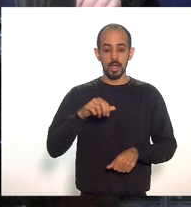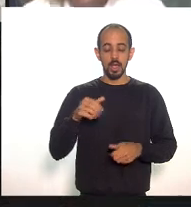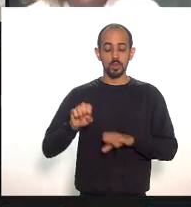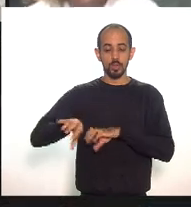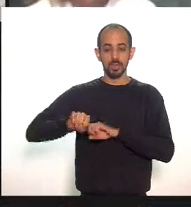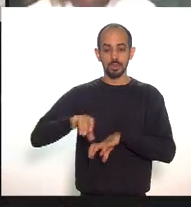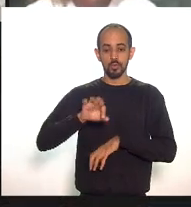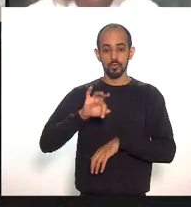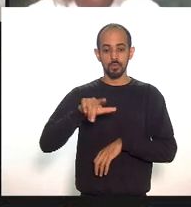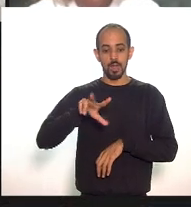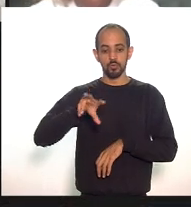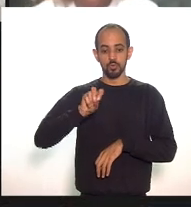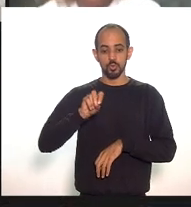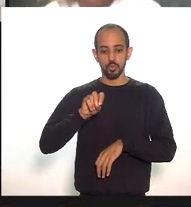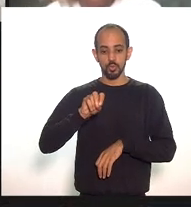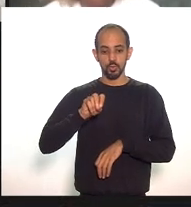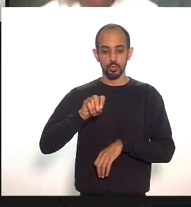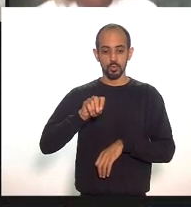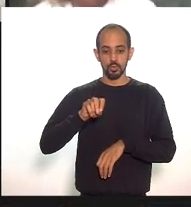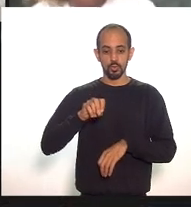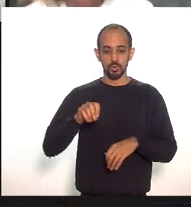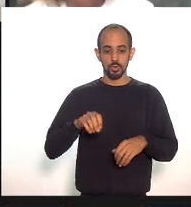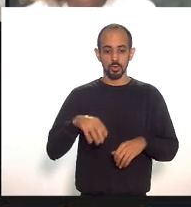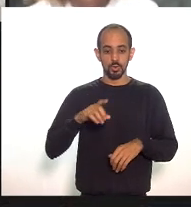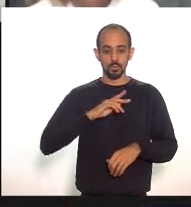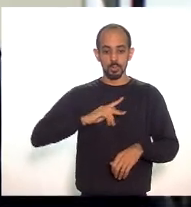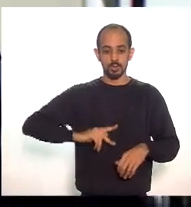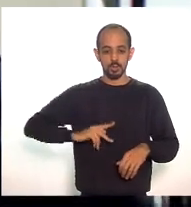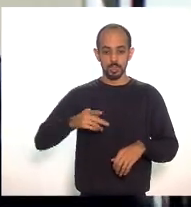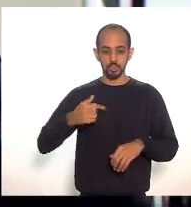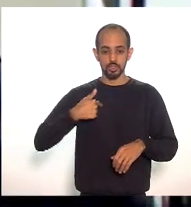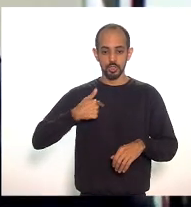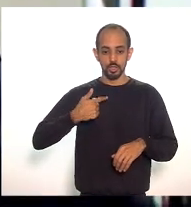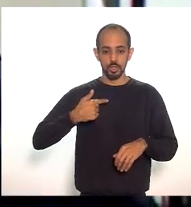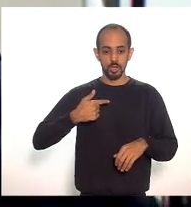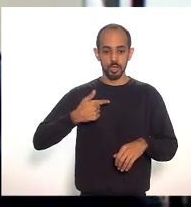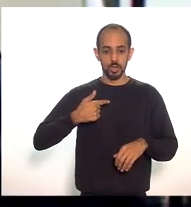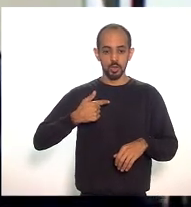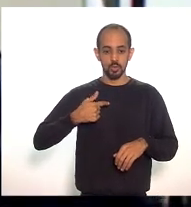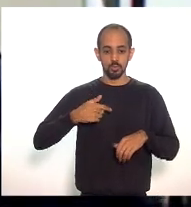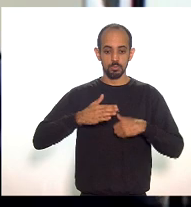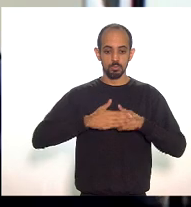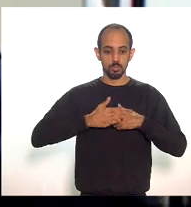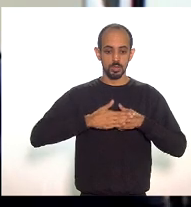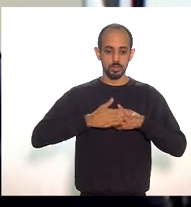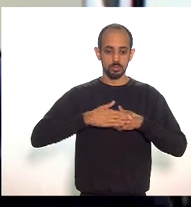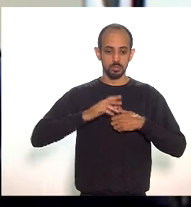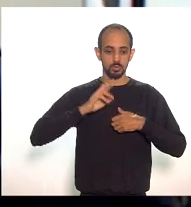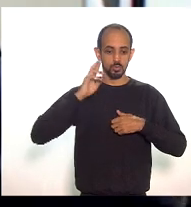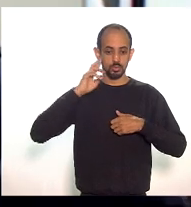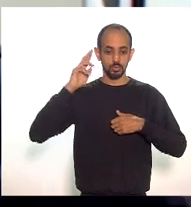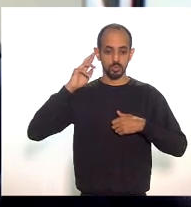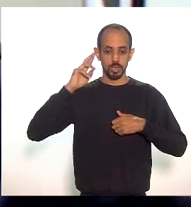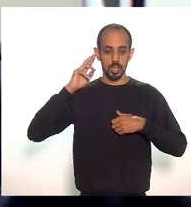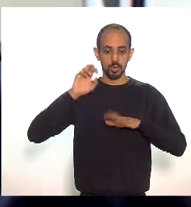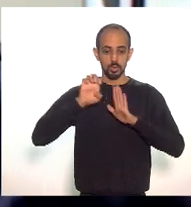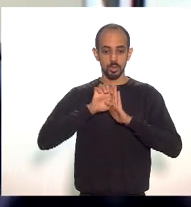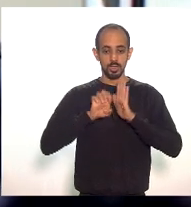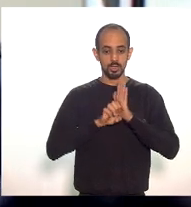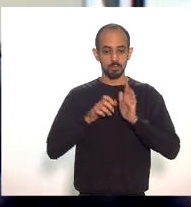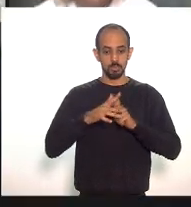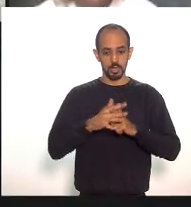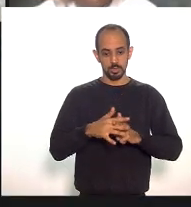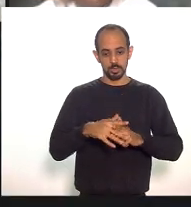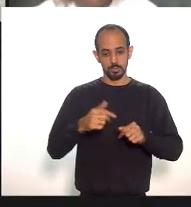e um Deck só não me engano show torre dez emendas Então tem que chamar o vice